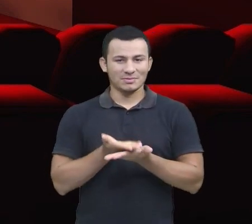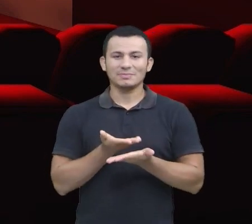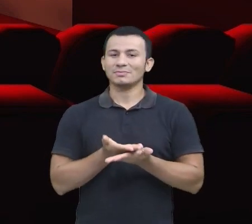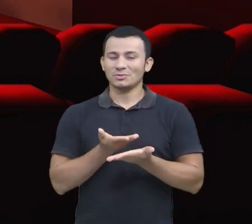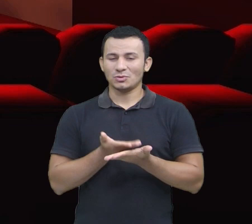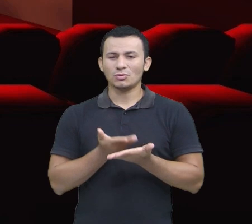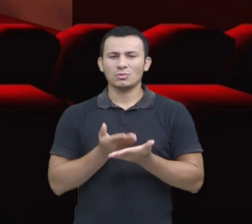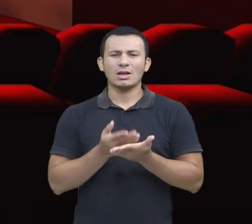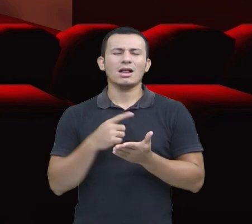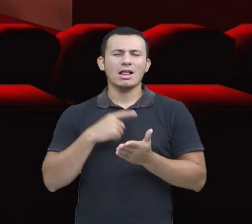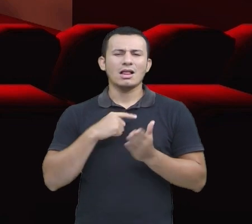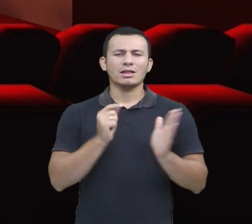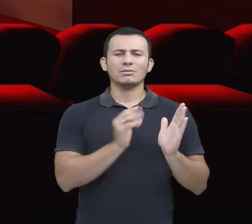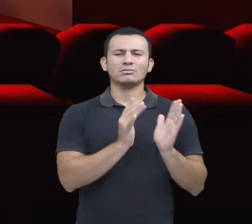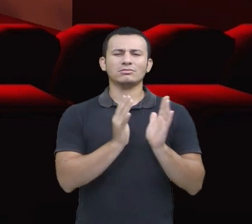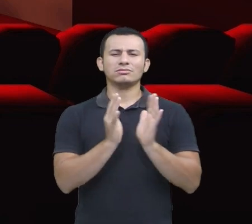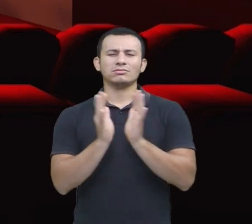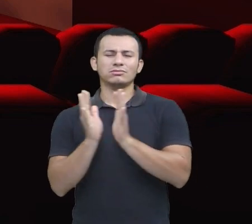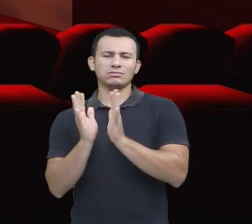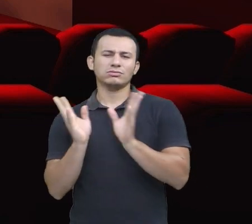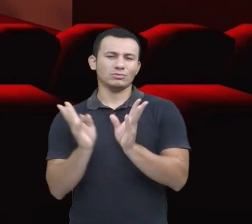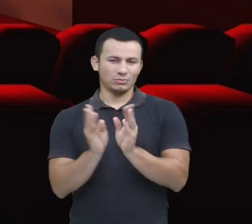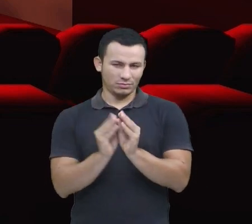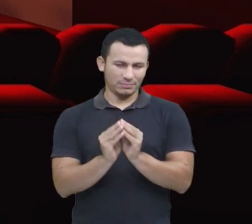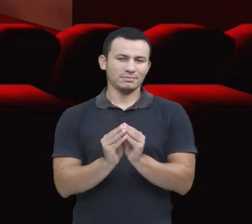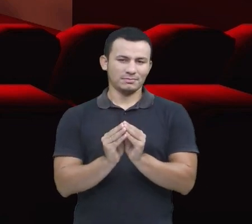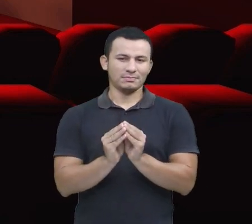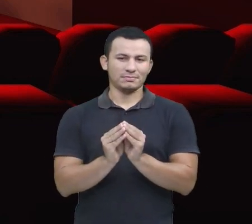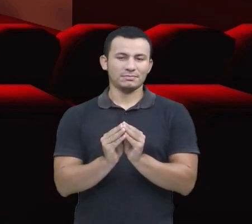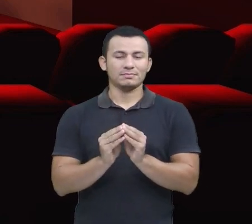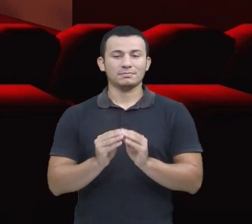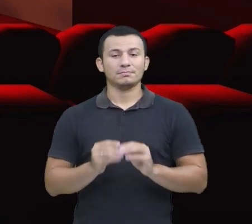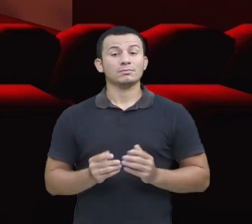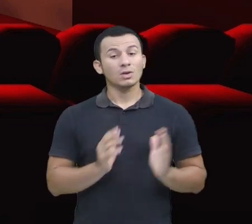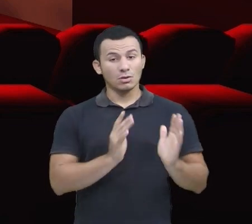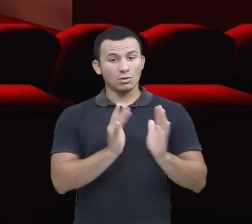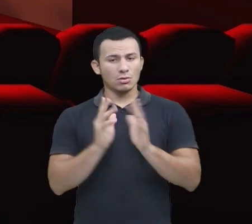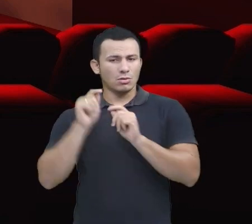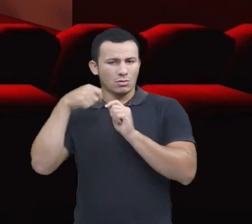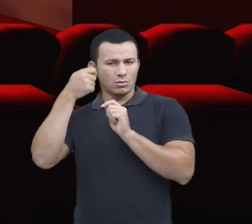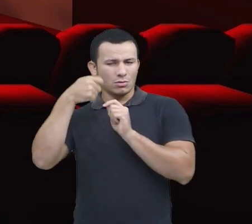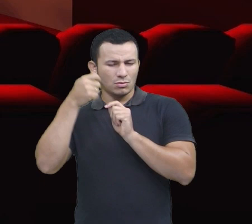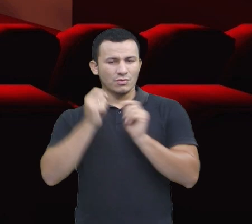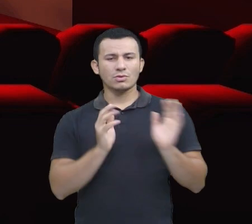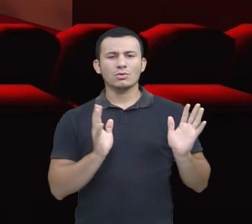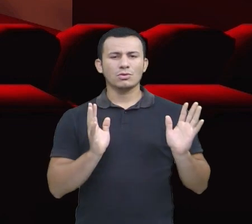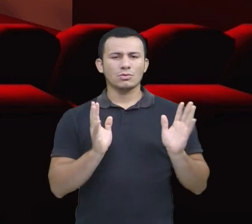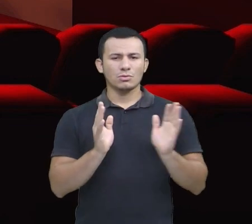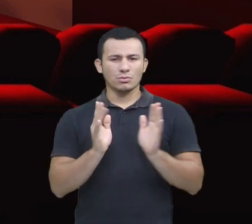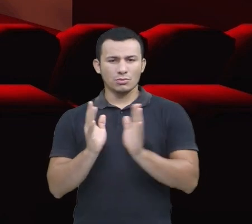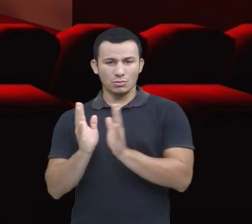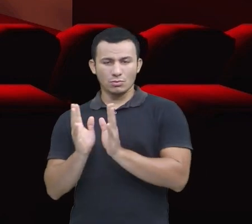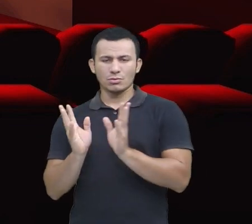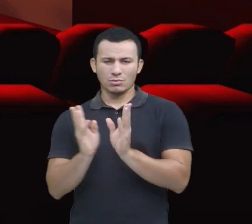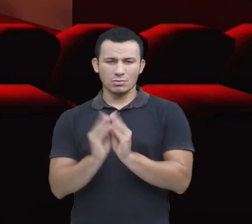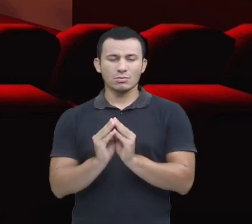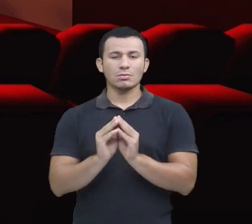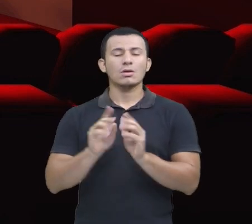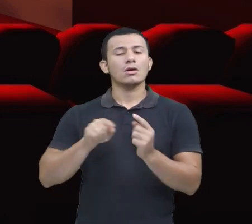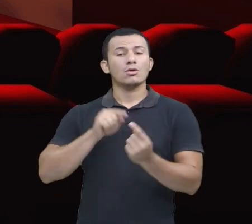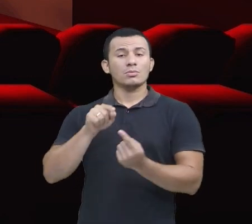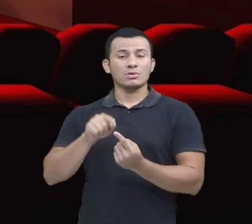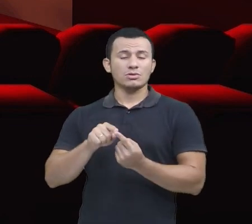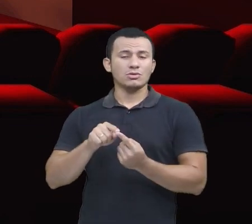um curta-metragem bem pequenininho. O curta-metragem, ele tem o objetivo de mostrar